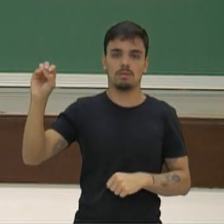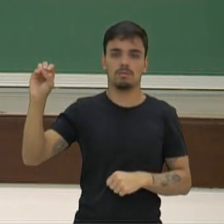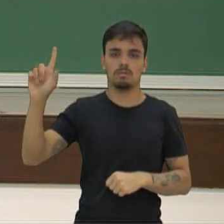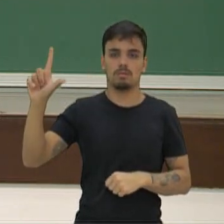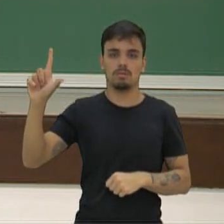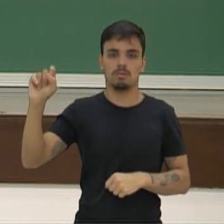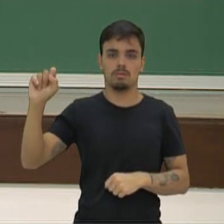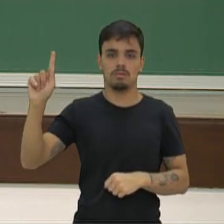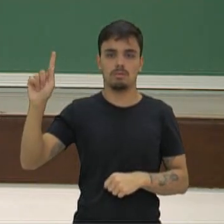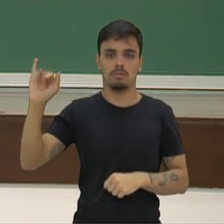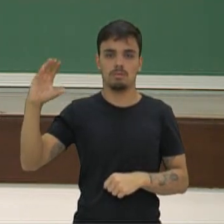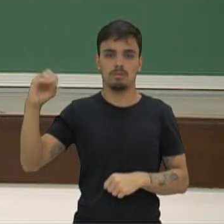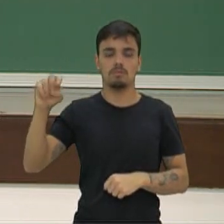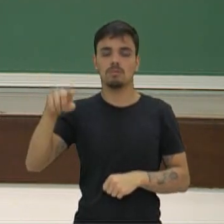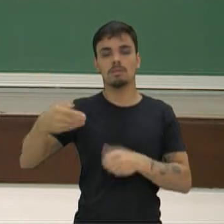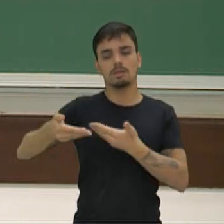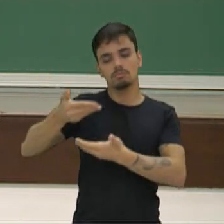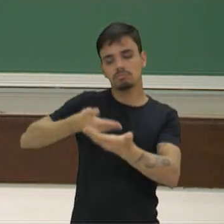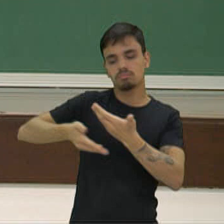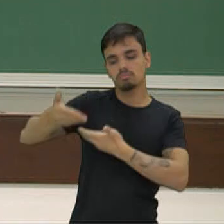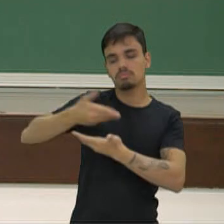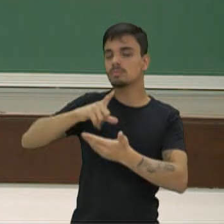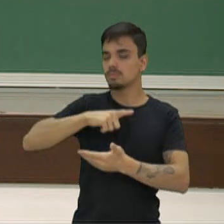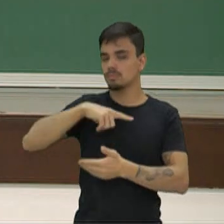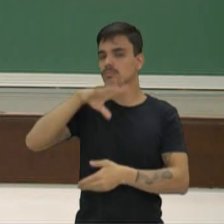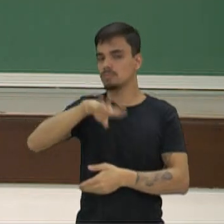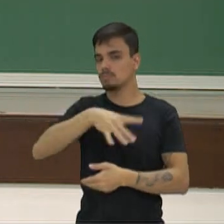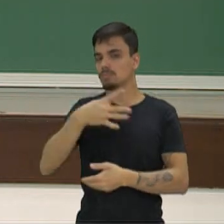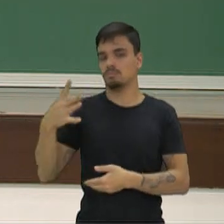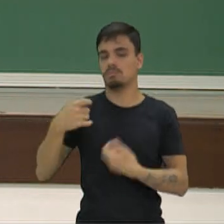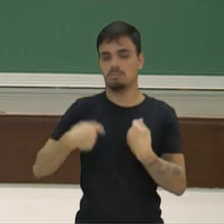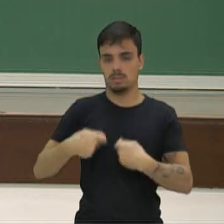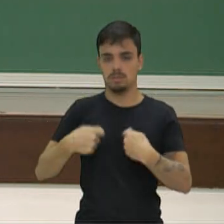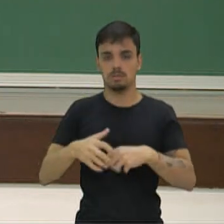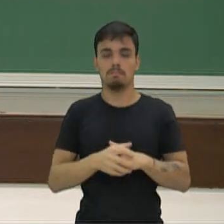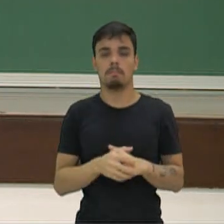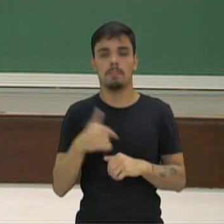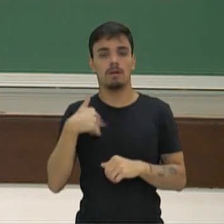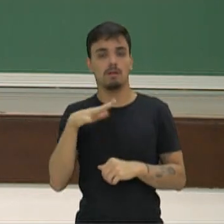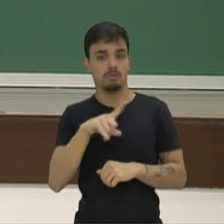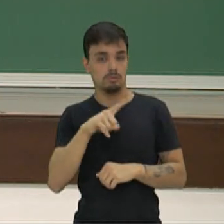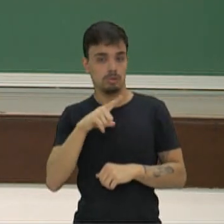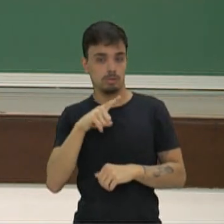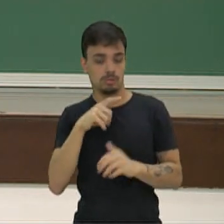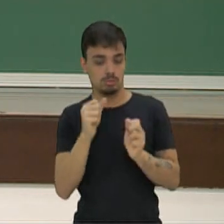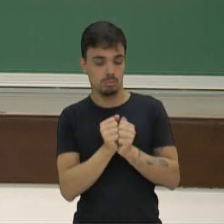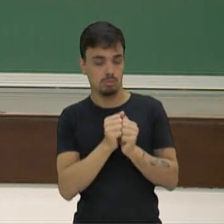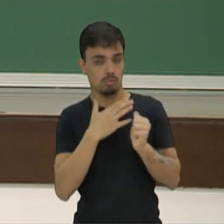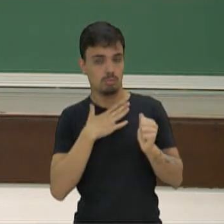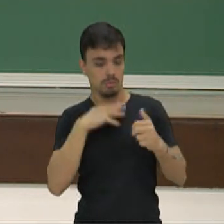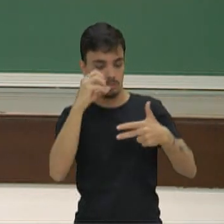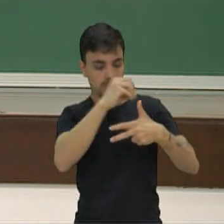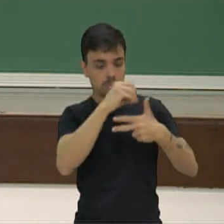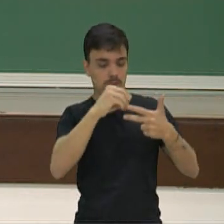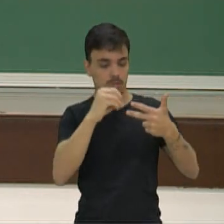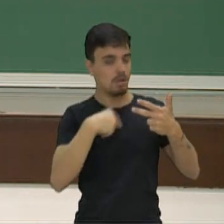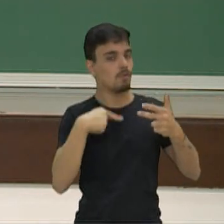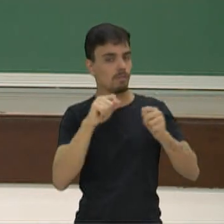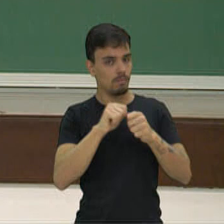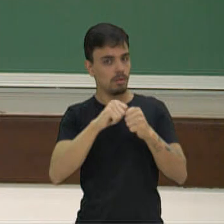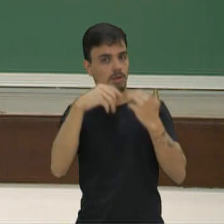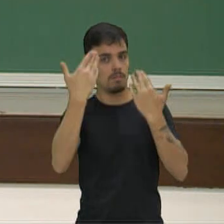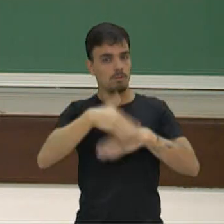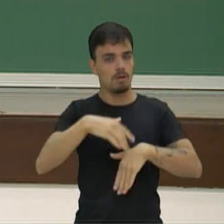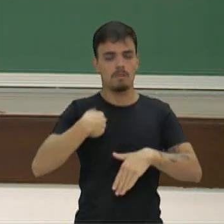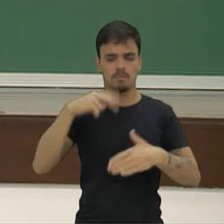deve se familiarizar com ela? Eu teria uma tabela geológica comigo até o dia do Enem, e olhando 2, 3 vezes por semana para que